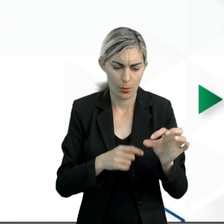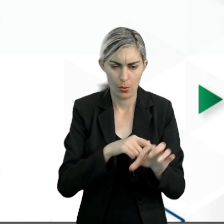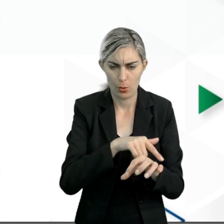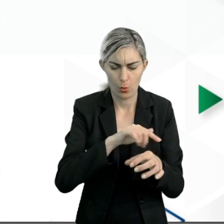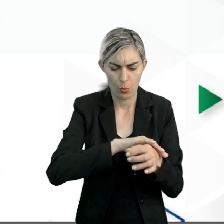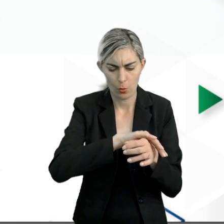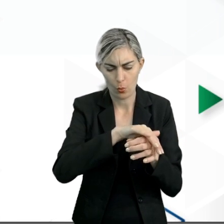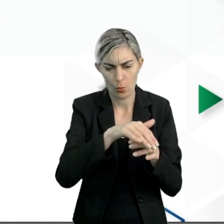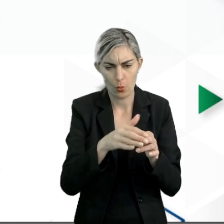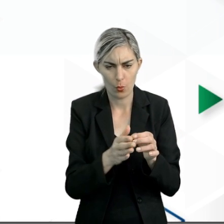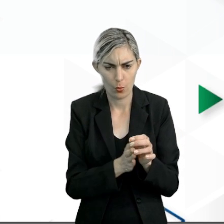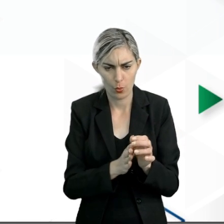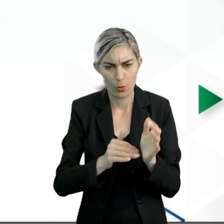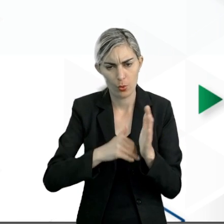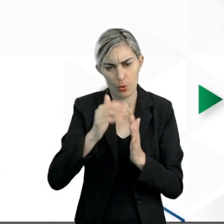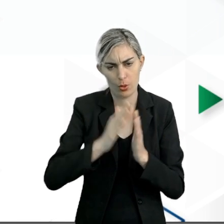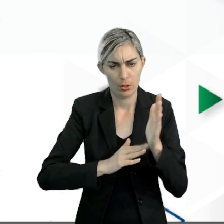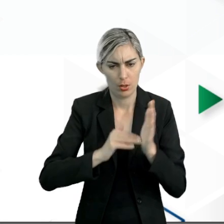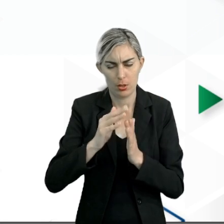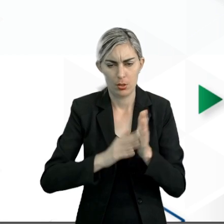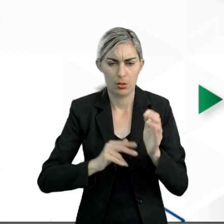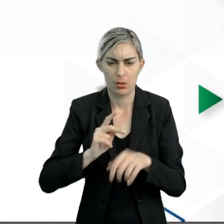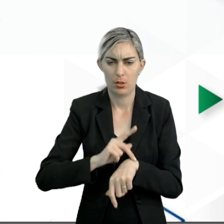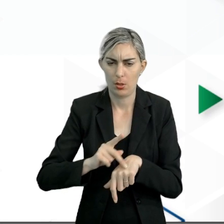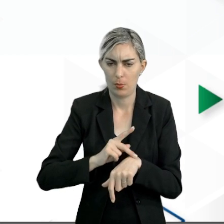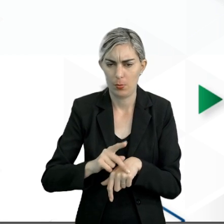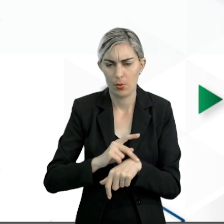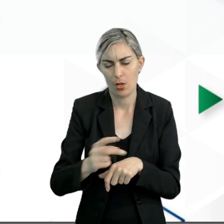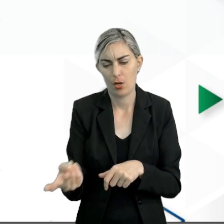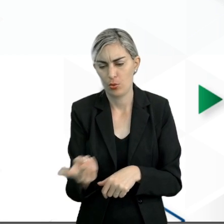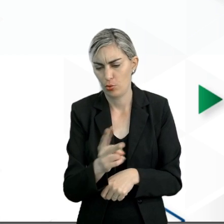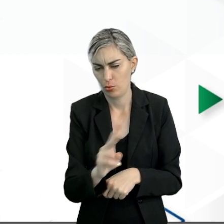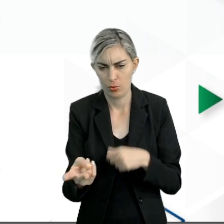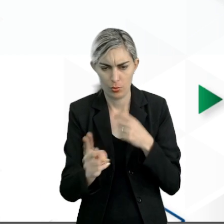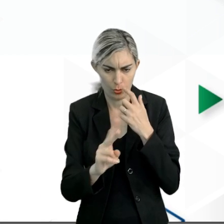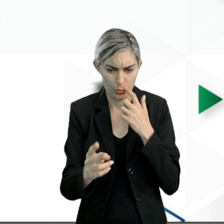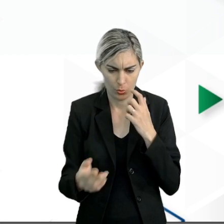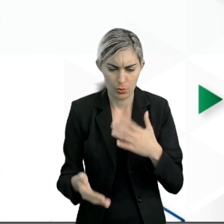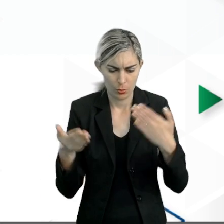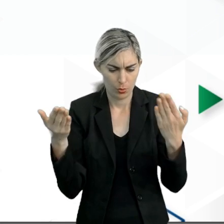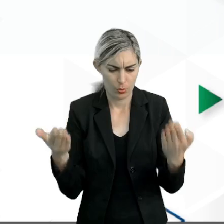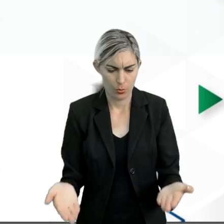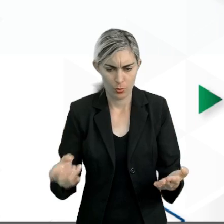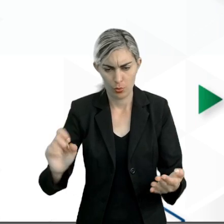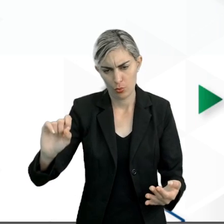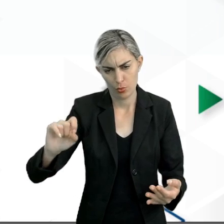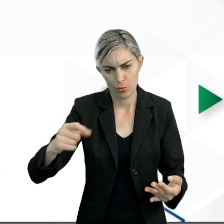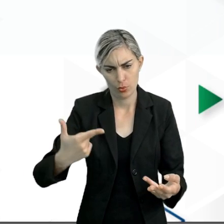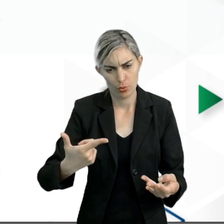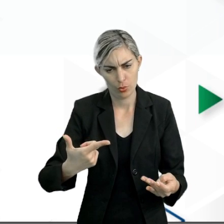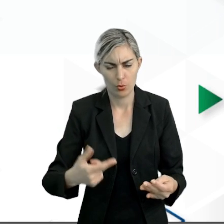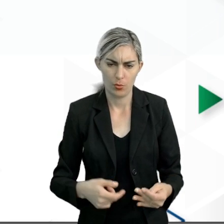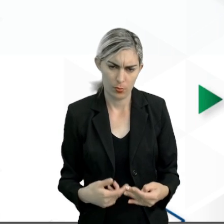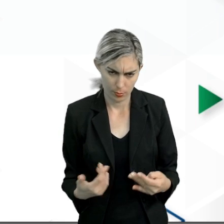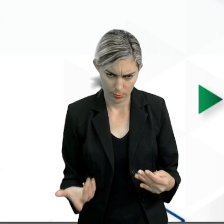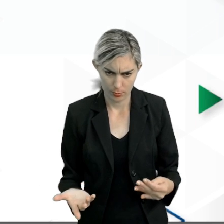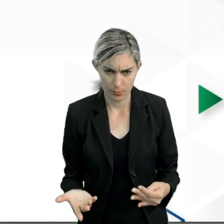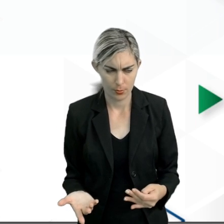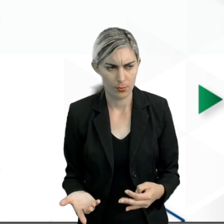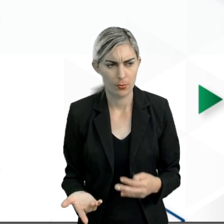revestida de tinta preta quando ambas são expostas ao sol será